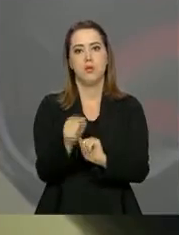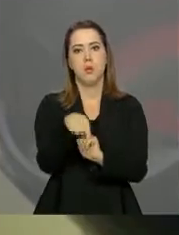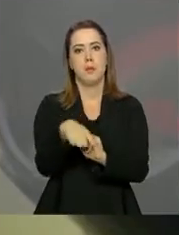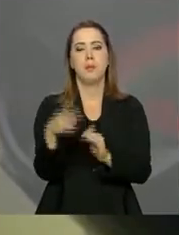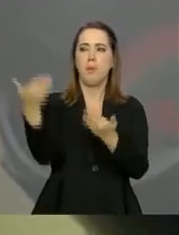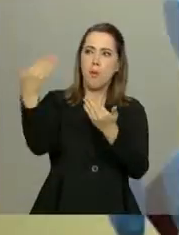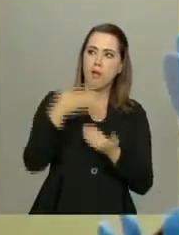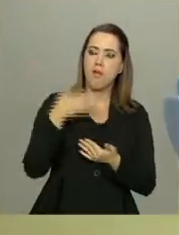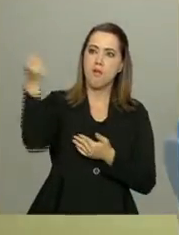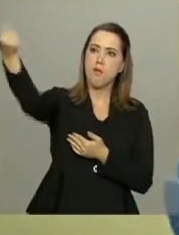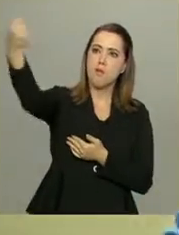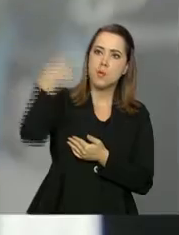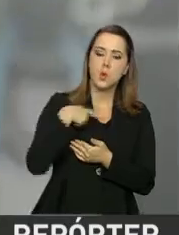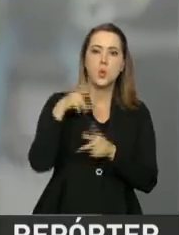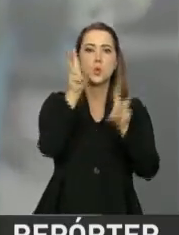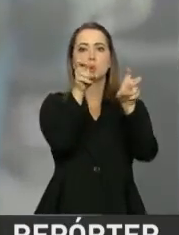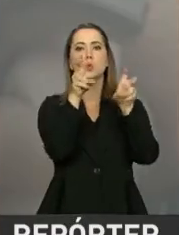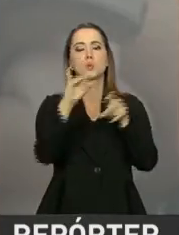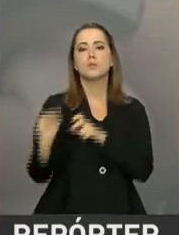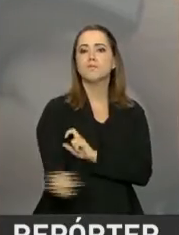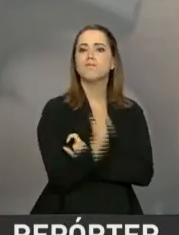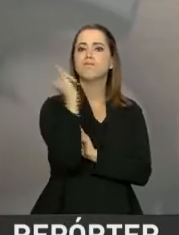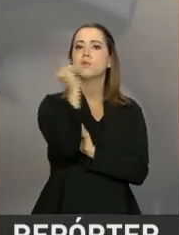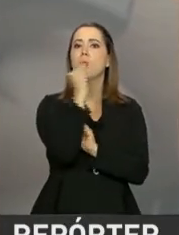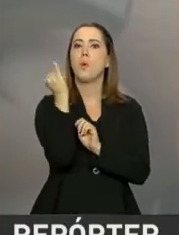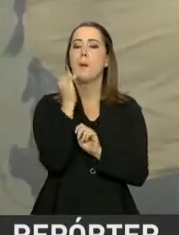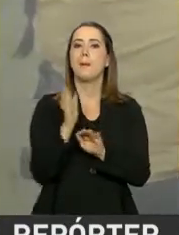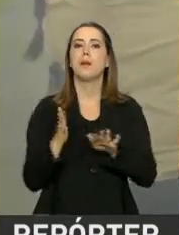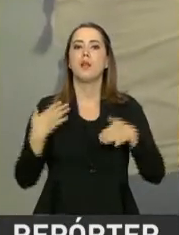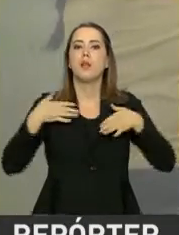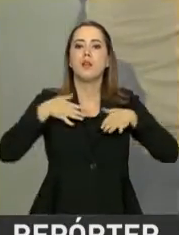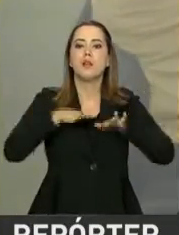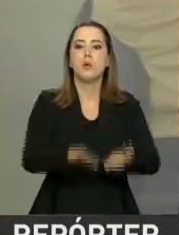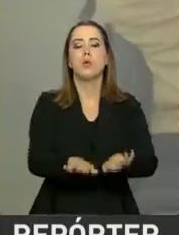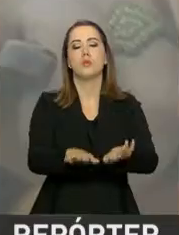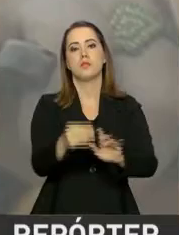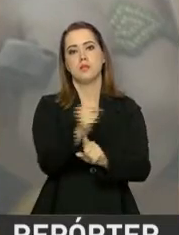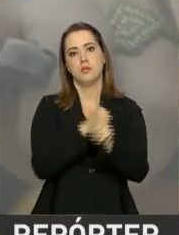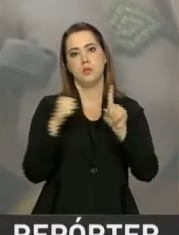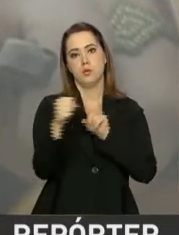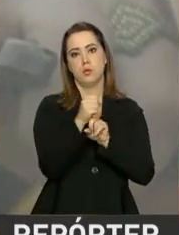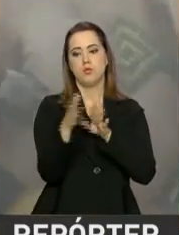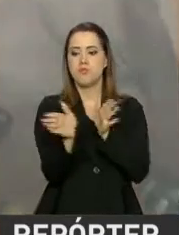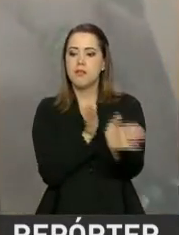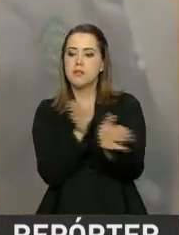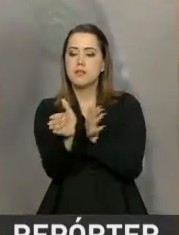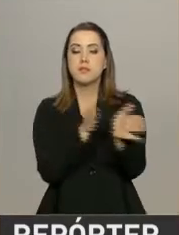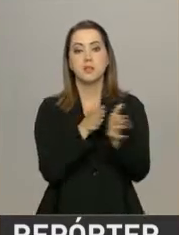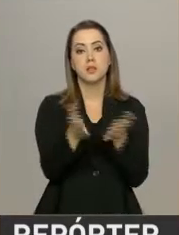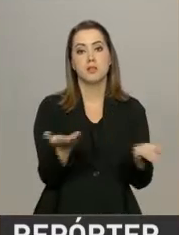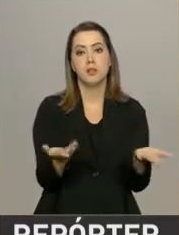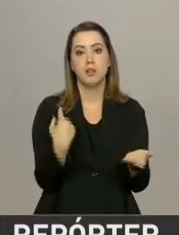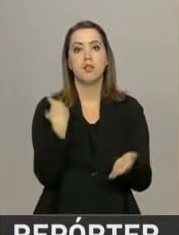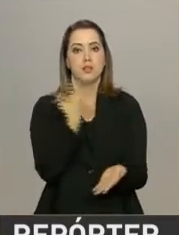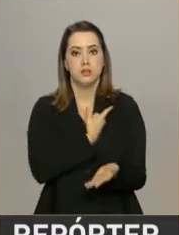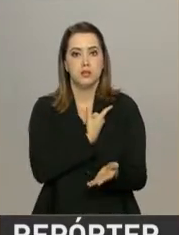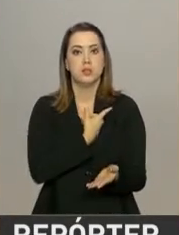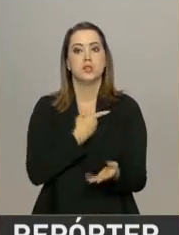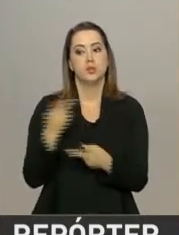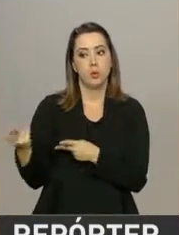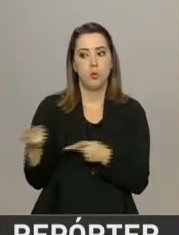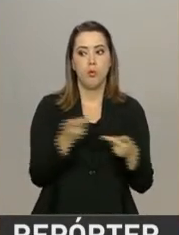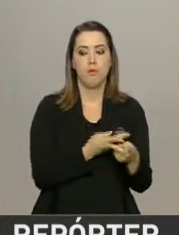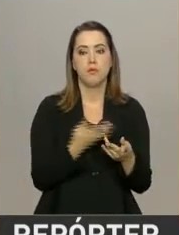luz só não tema importantíssimo que a inclusão social que é acessibilidade nós vamos